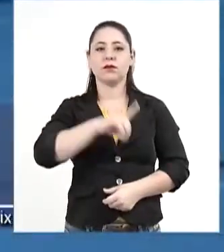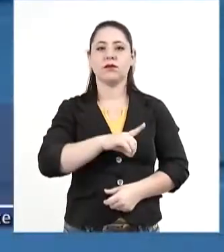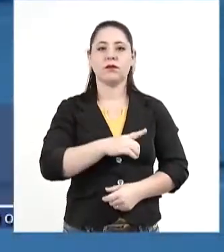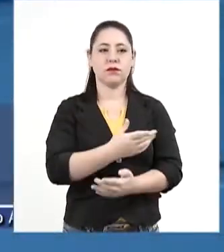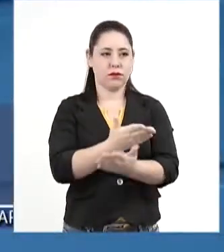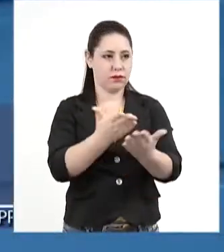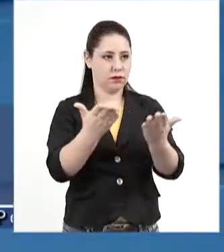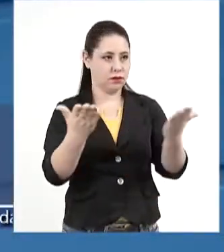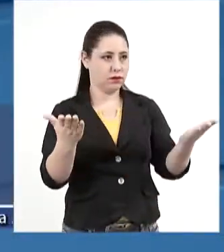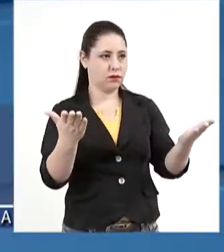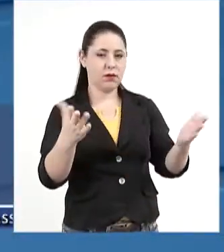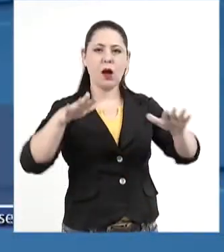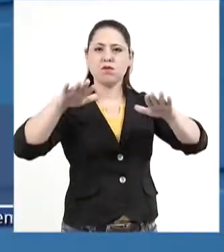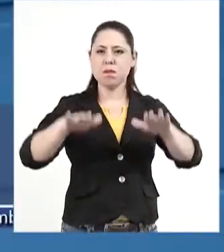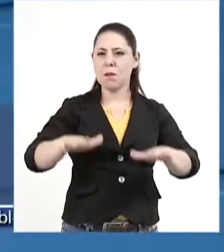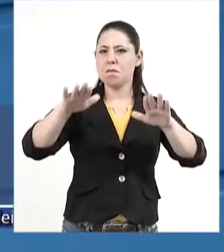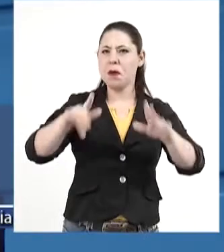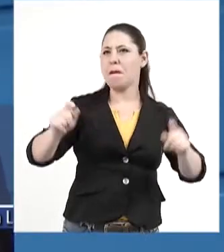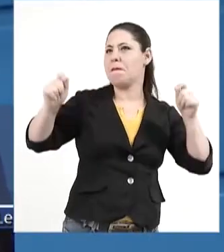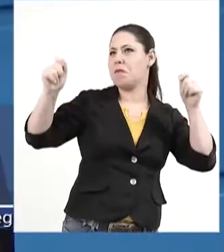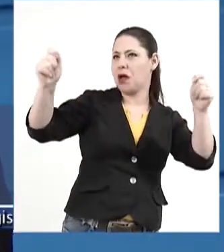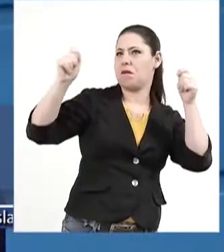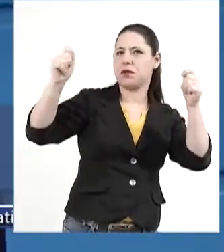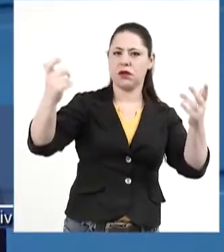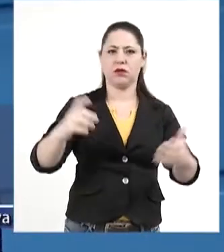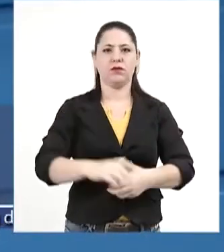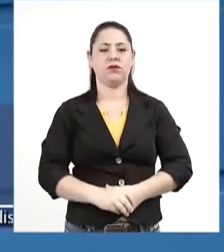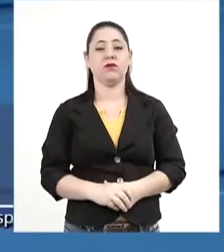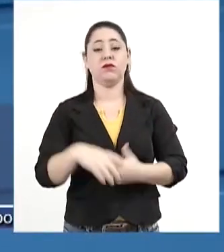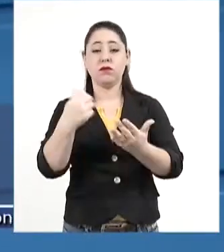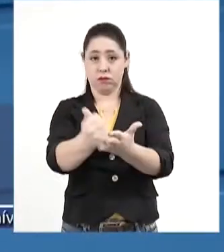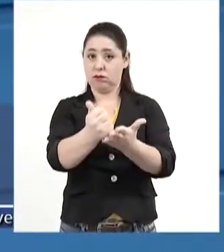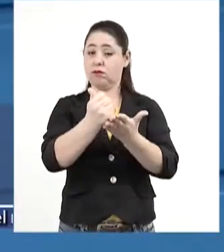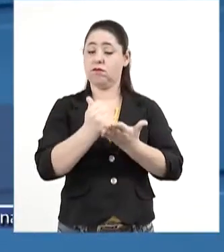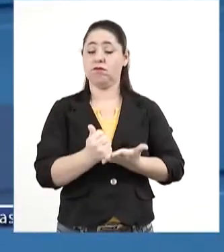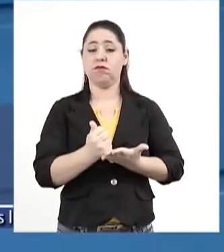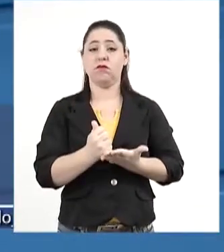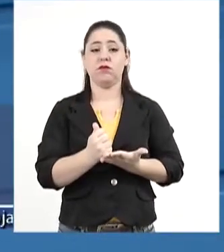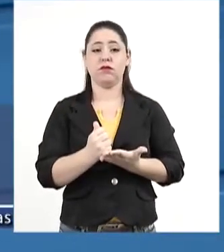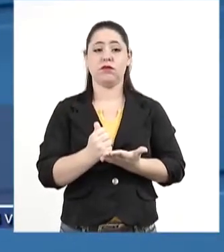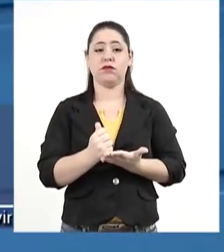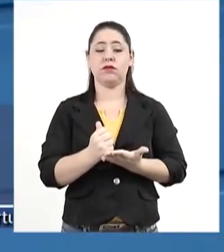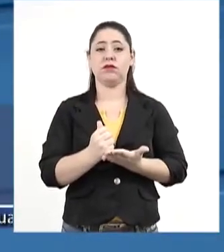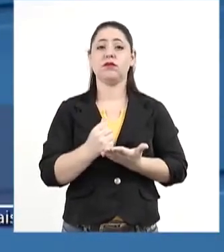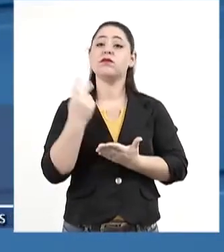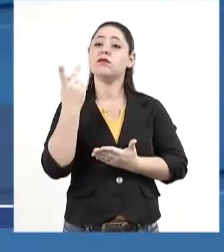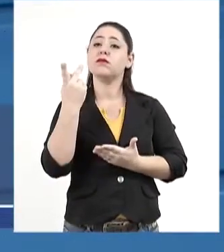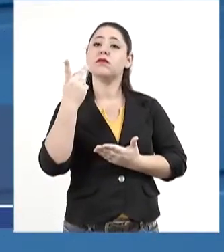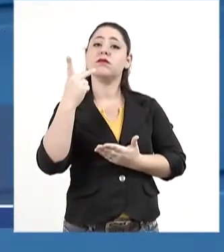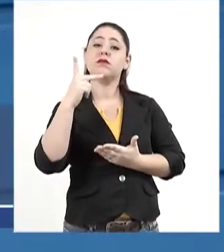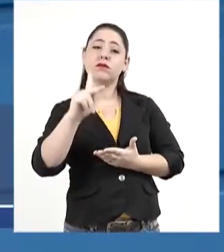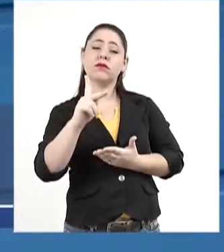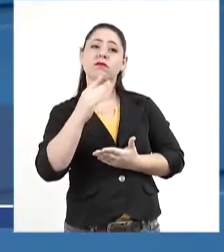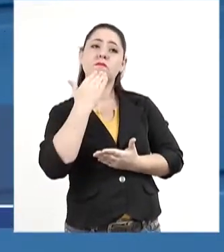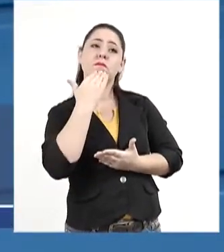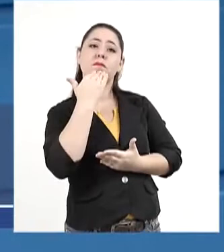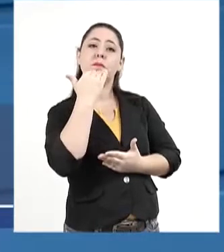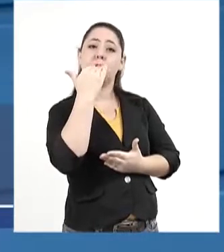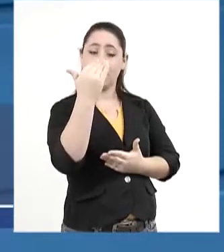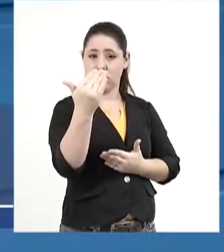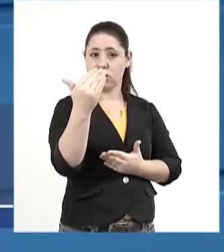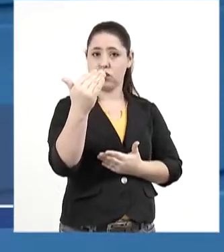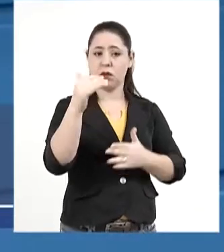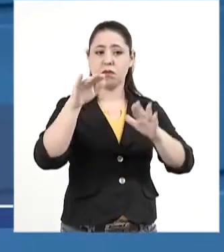a vocês, manifestantes, que trouxeram suas